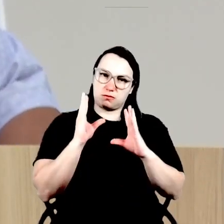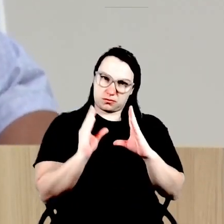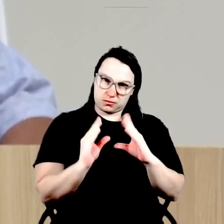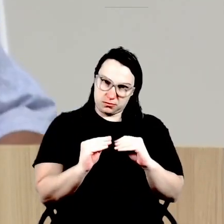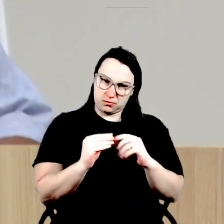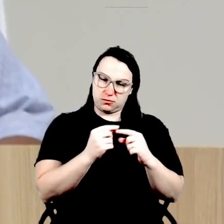mam